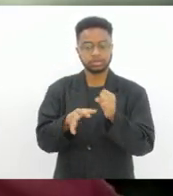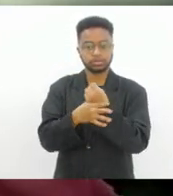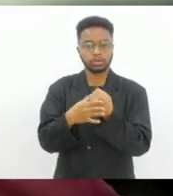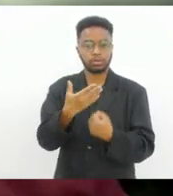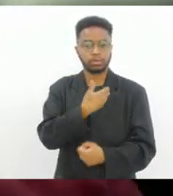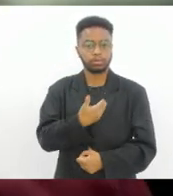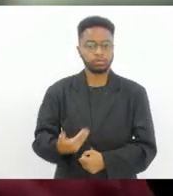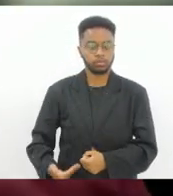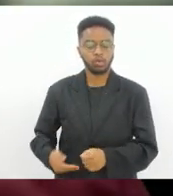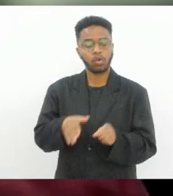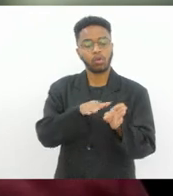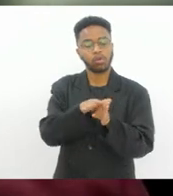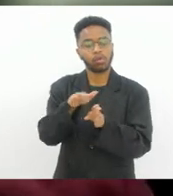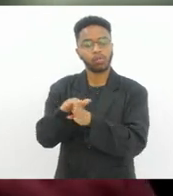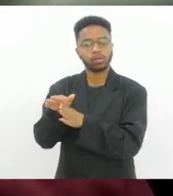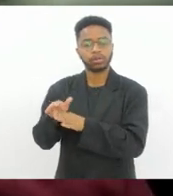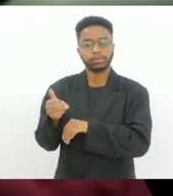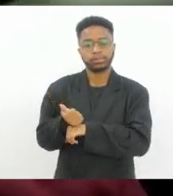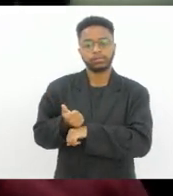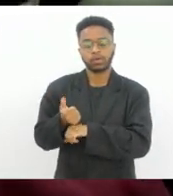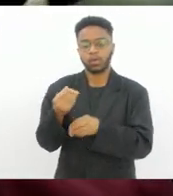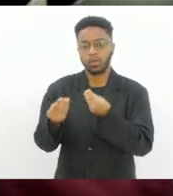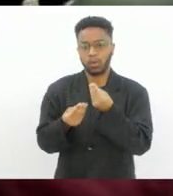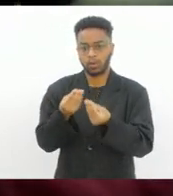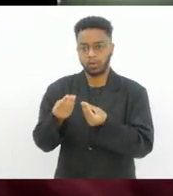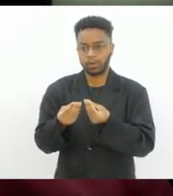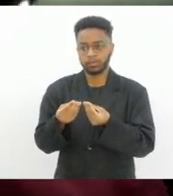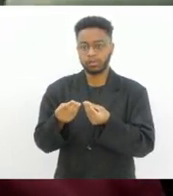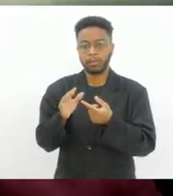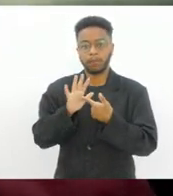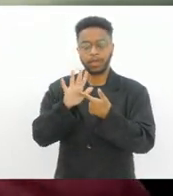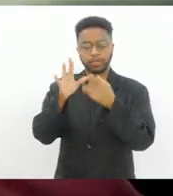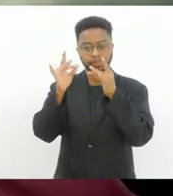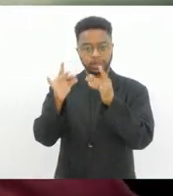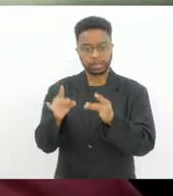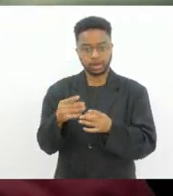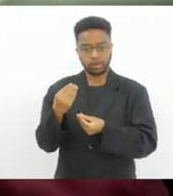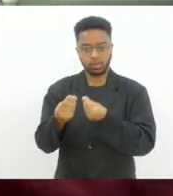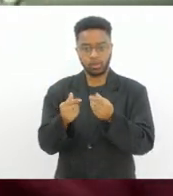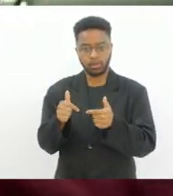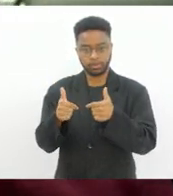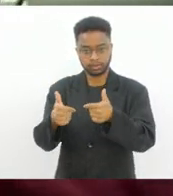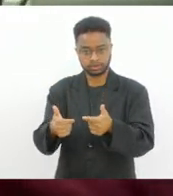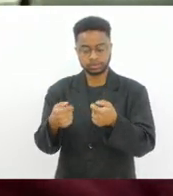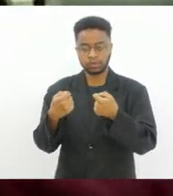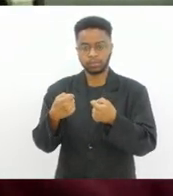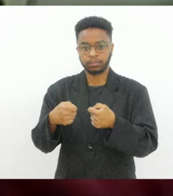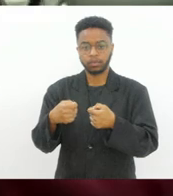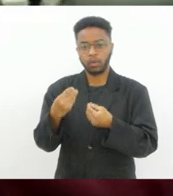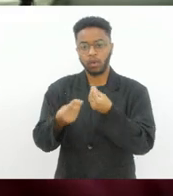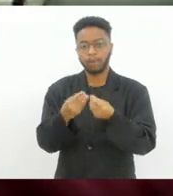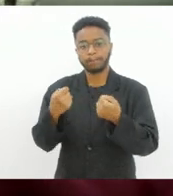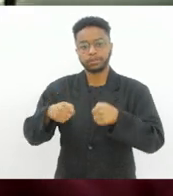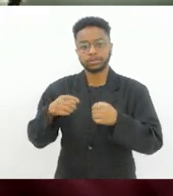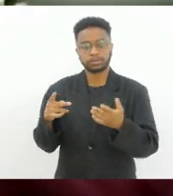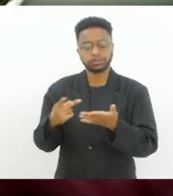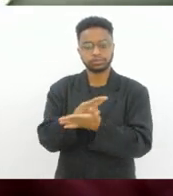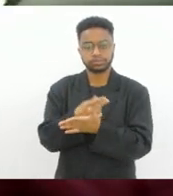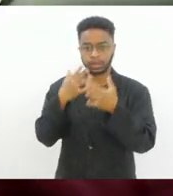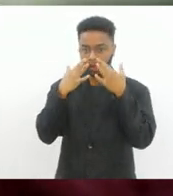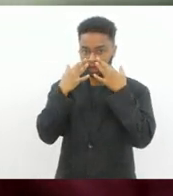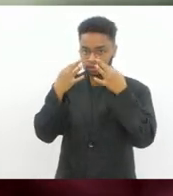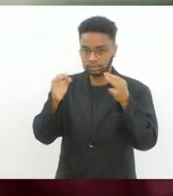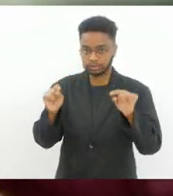Ela orienta os profissionais tanto dos detalhes de como deve se dar a atenção humanizada, né, no